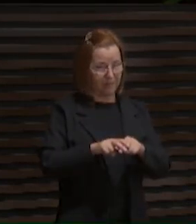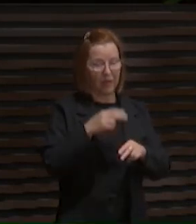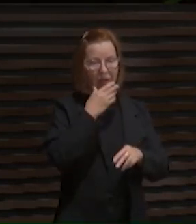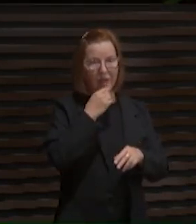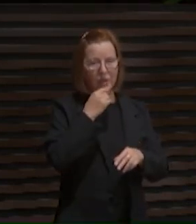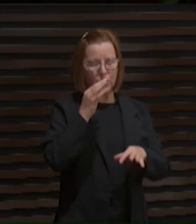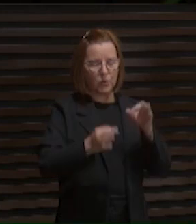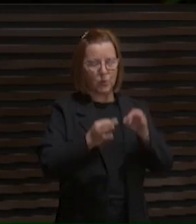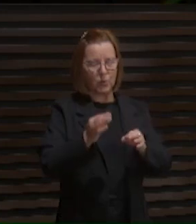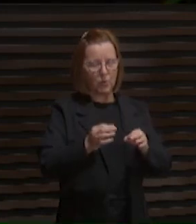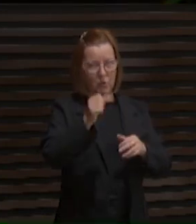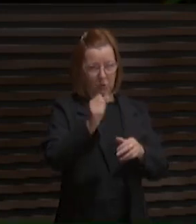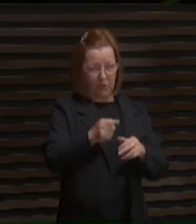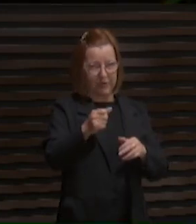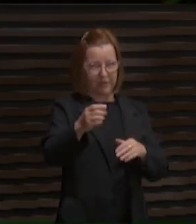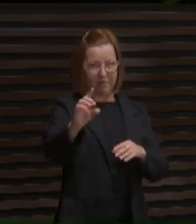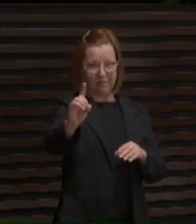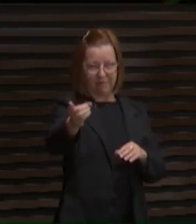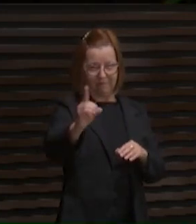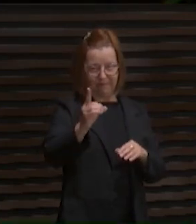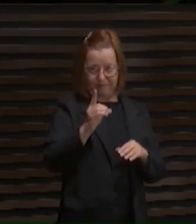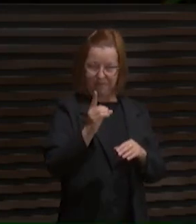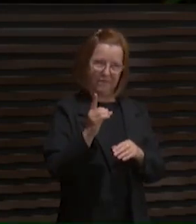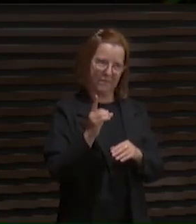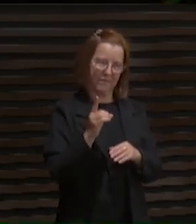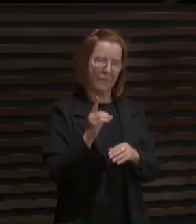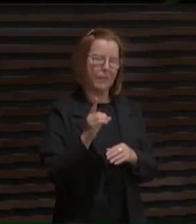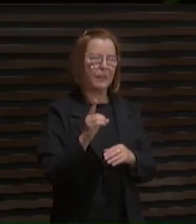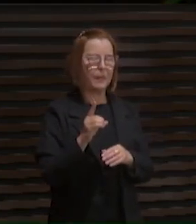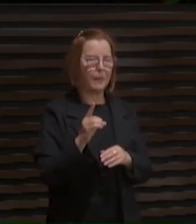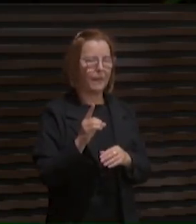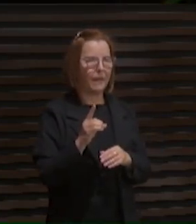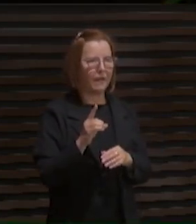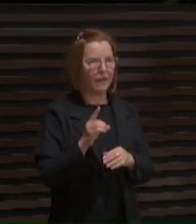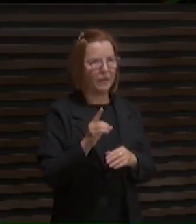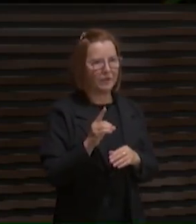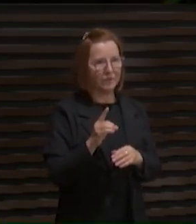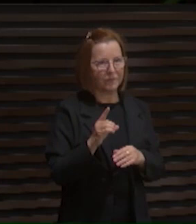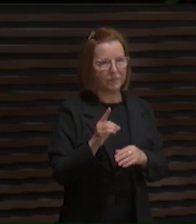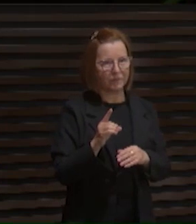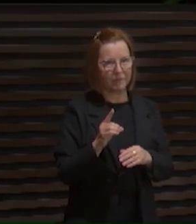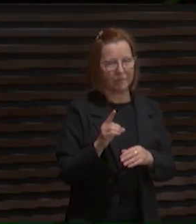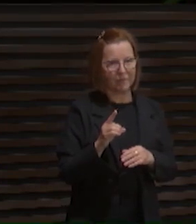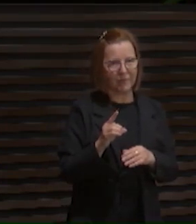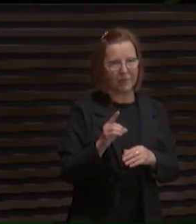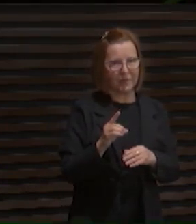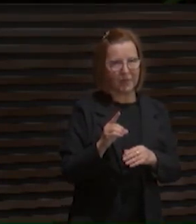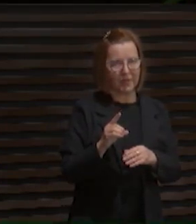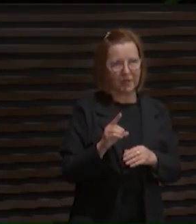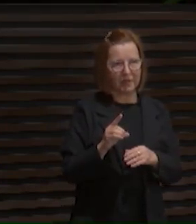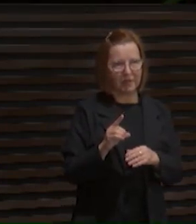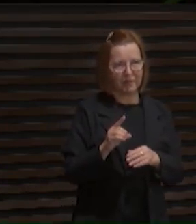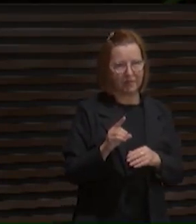que é quem dá a sentença, ele dá ali o documento, o habeas corpus ou qualquer coisa. Na verdade, não é nem o habeas corpus. É a